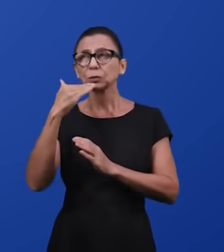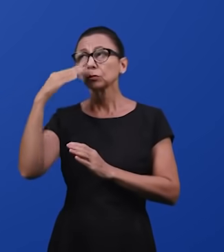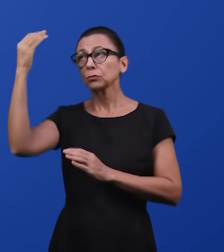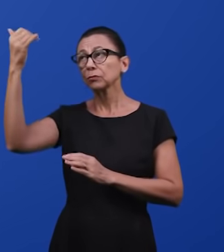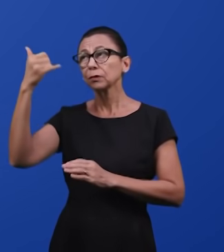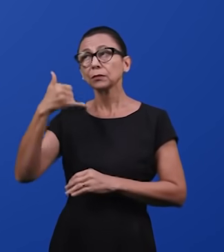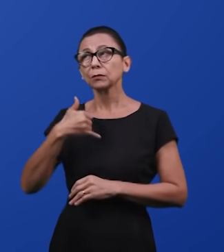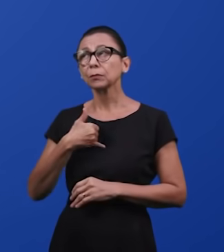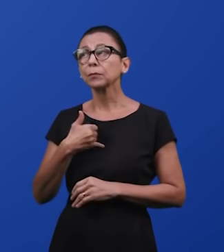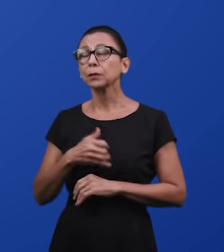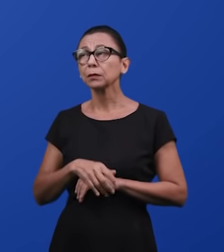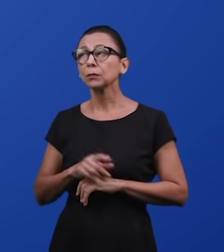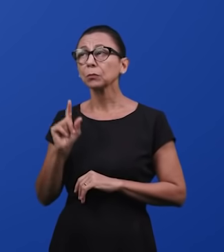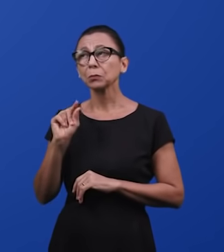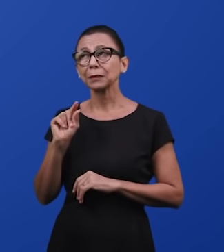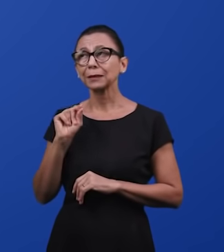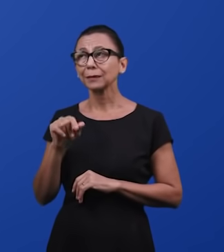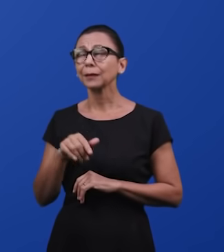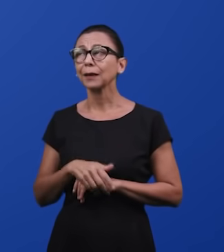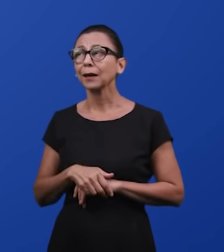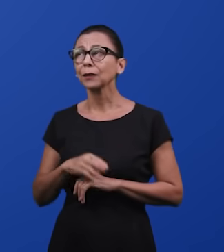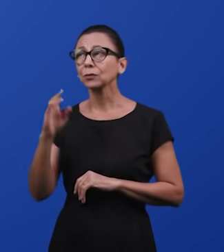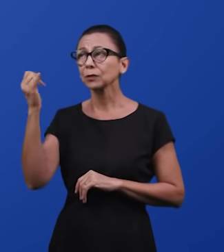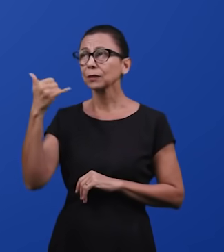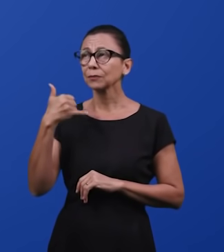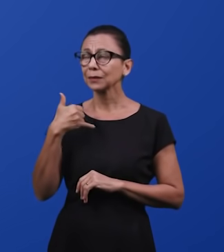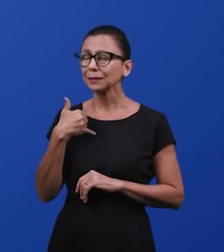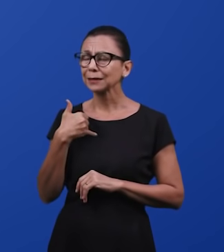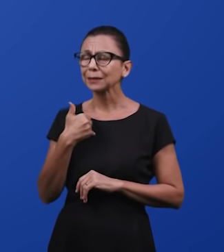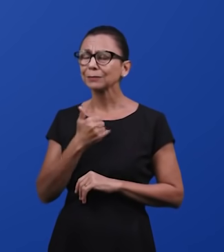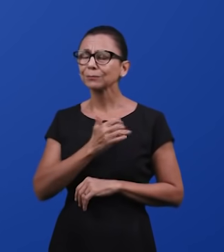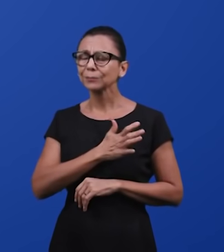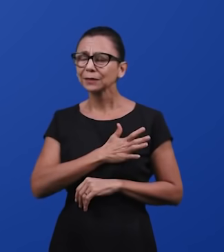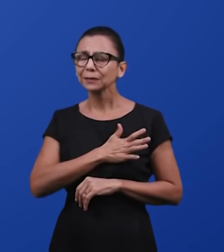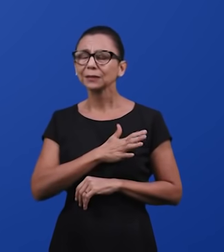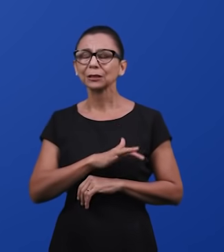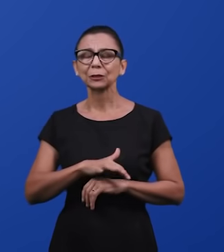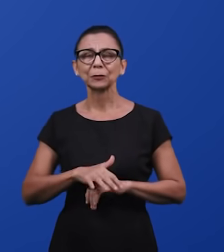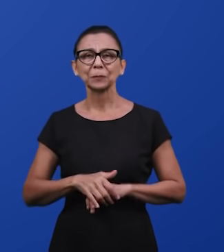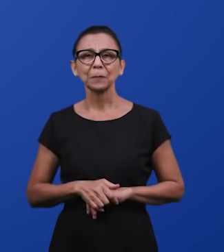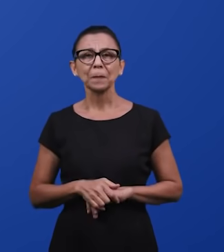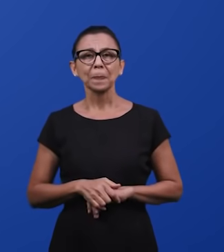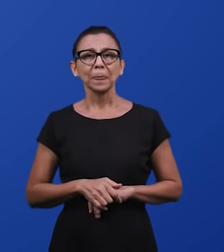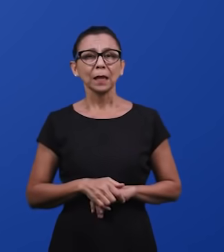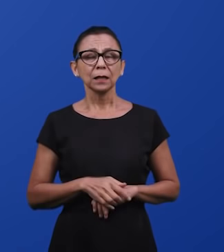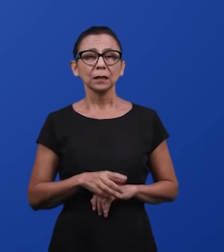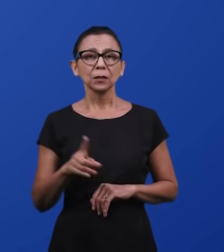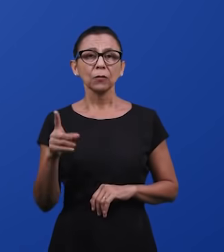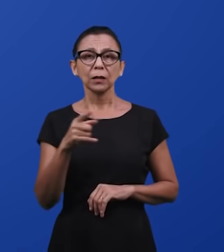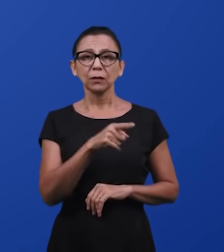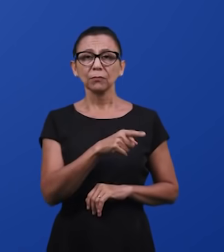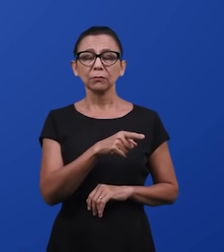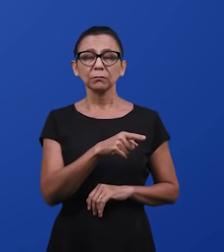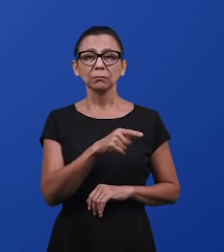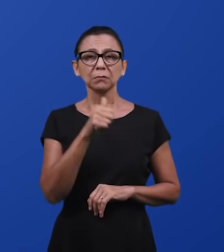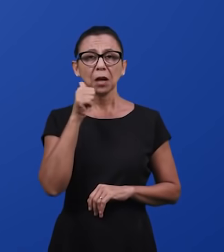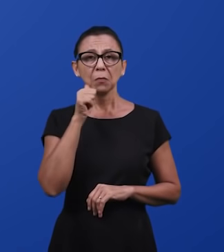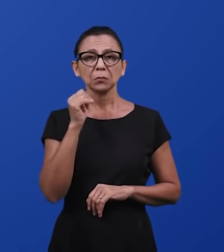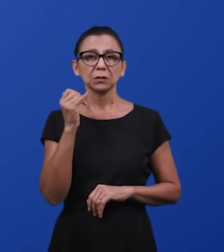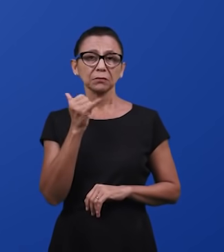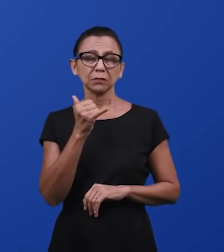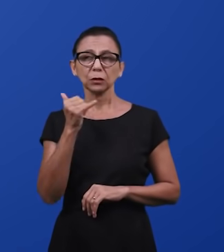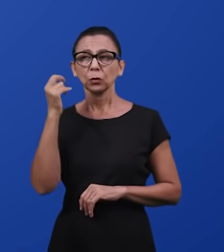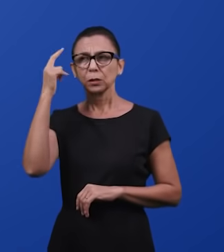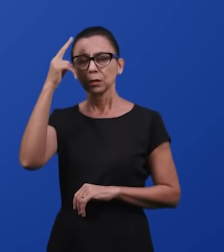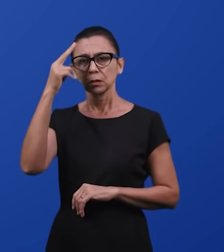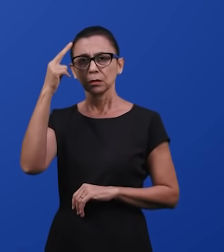fale comigo, o que o Senhor quer falar através dessa palavra ao meu coração? E ela contou esse sonho para nós